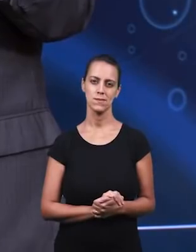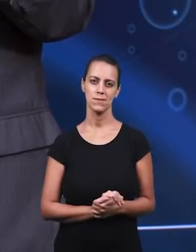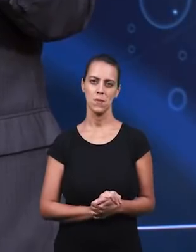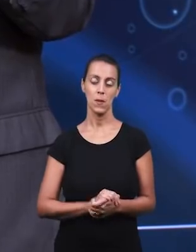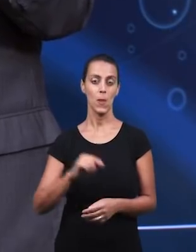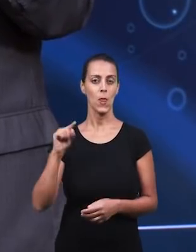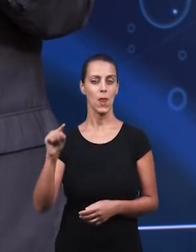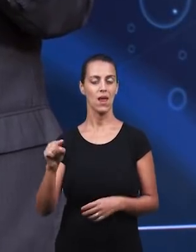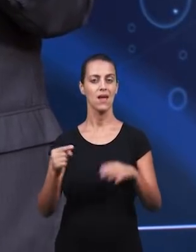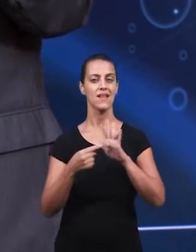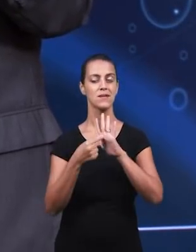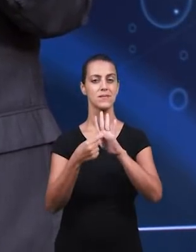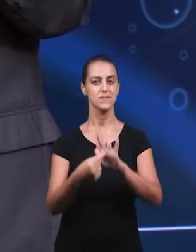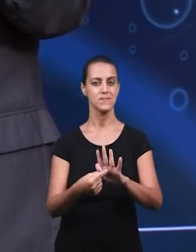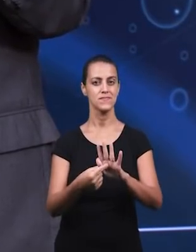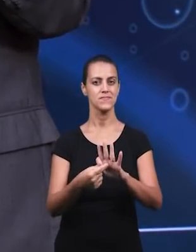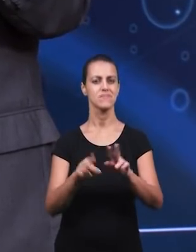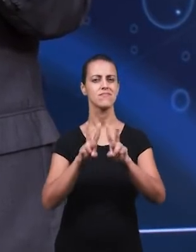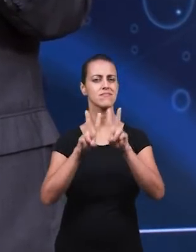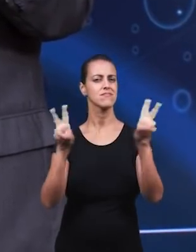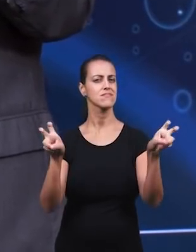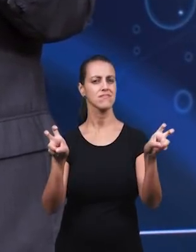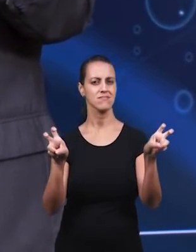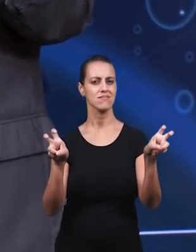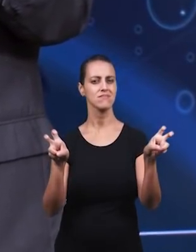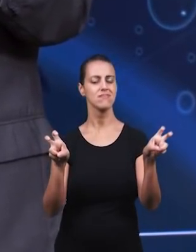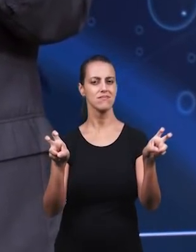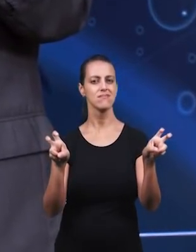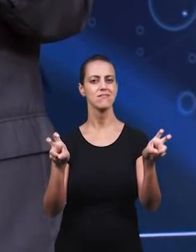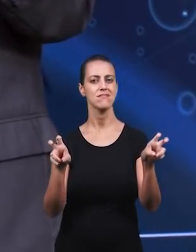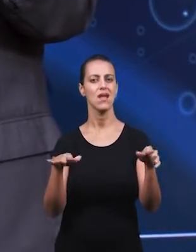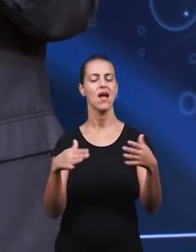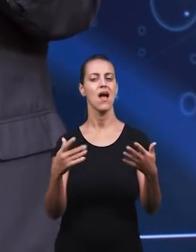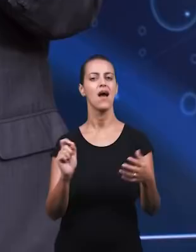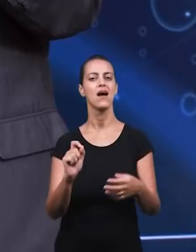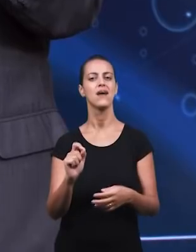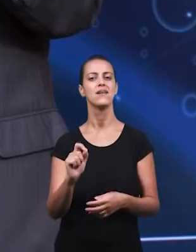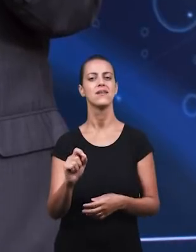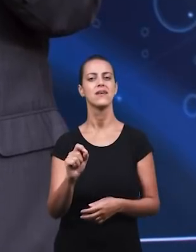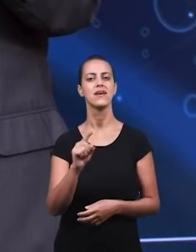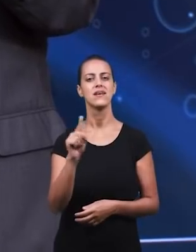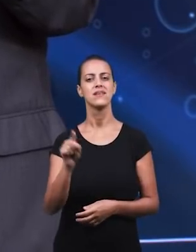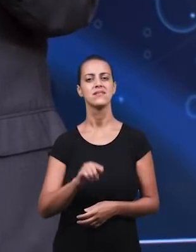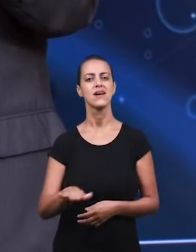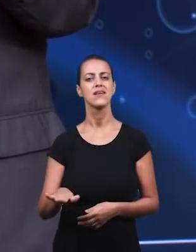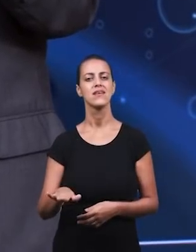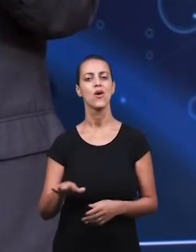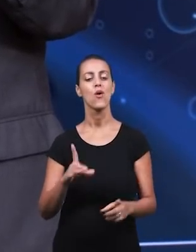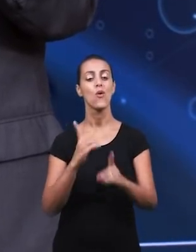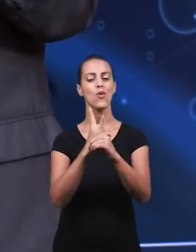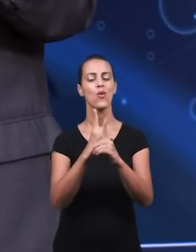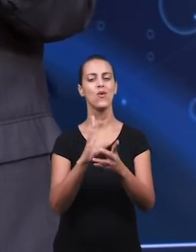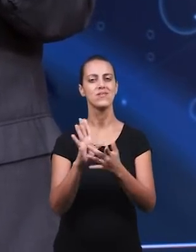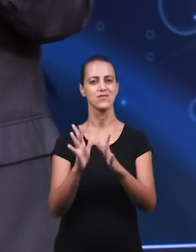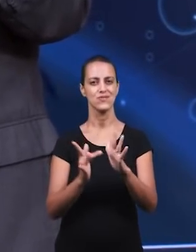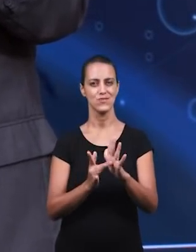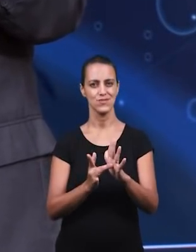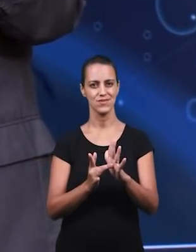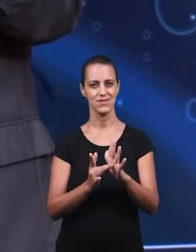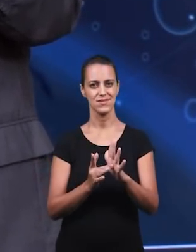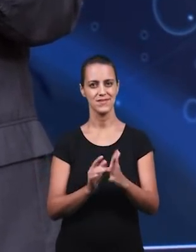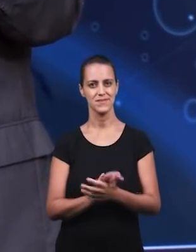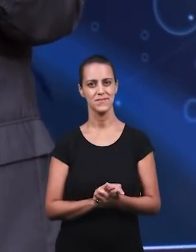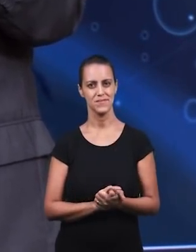a respeito do tema da pergunta, que é Zaqueu, quando ele teve um encontro com o Senhor Jesus. Muito